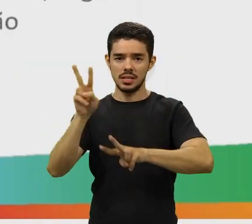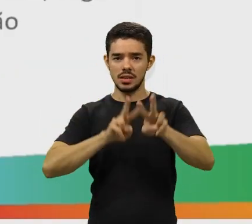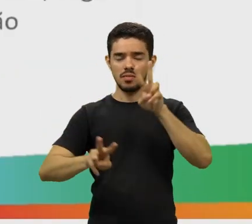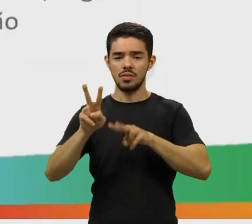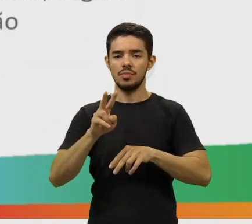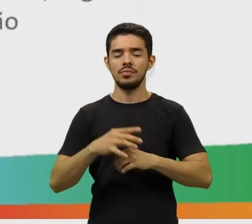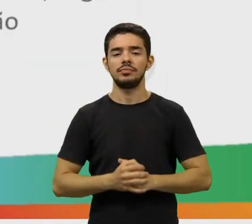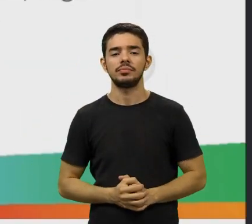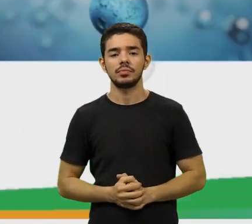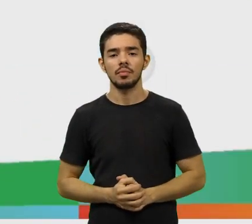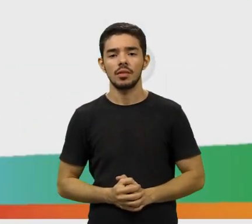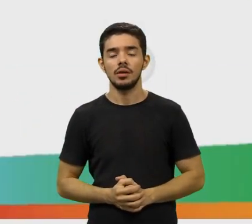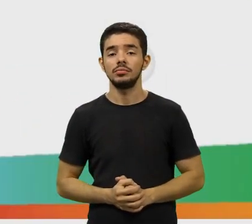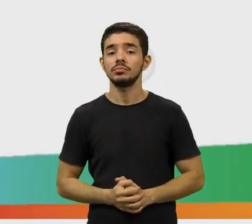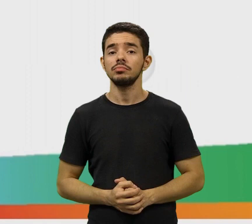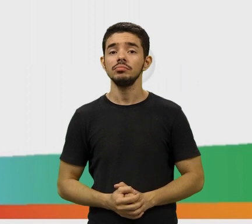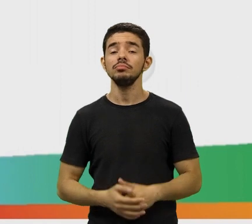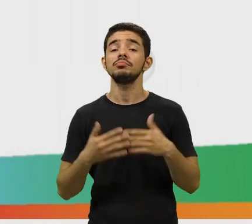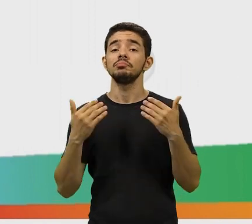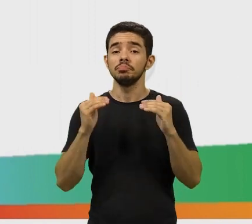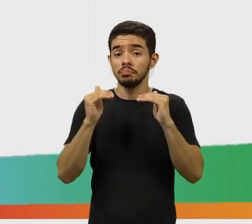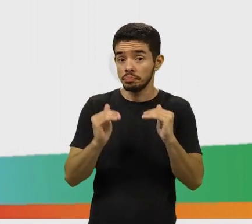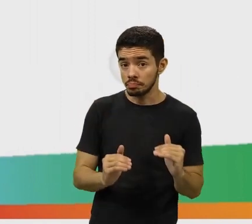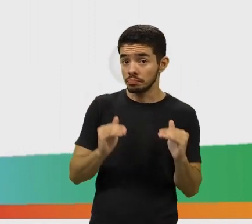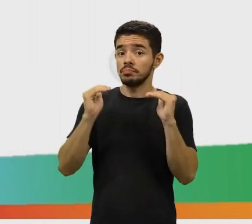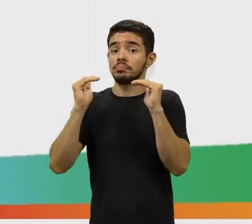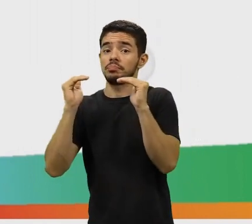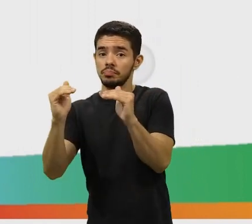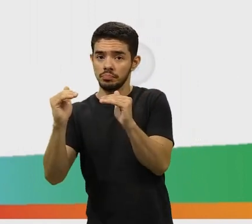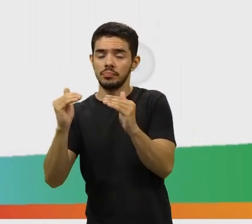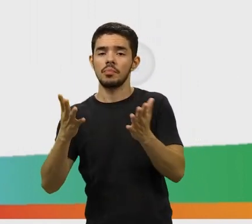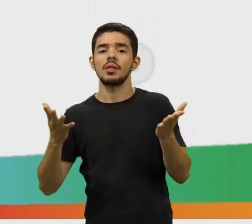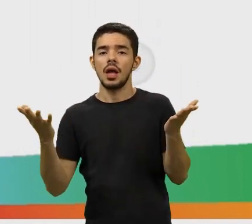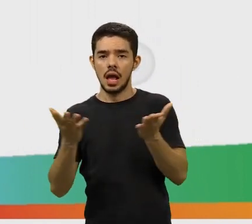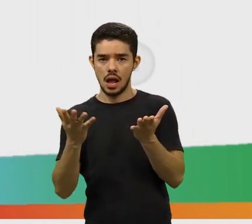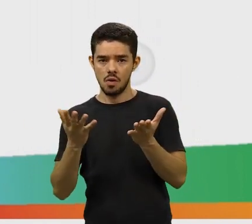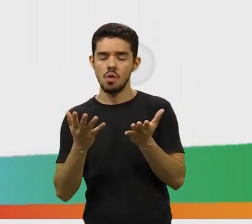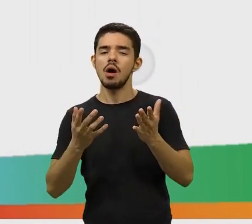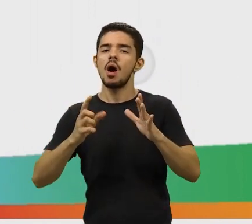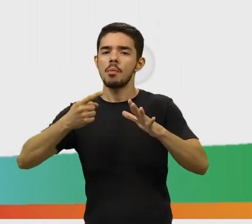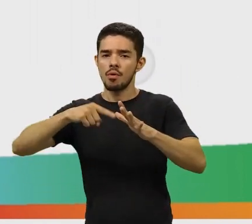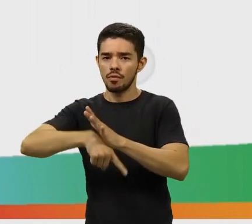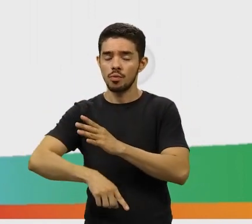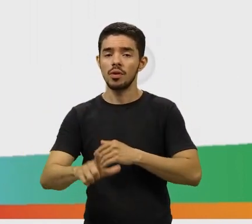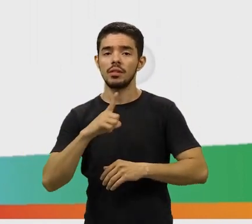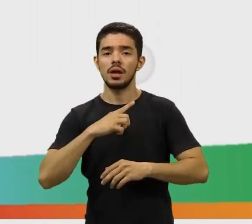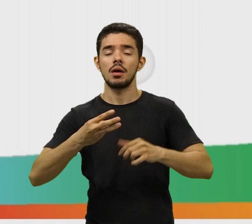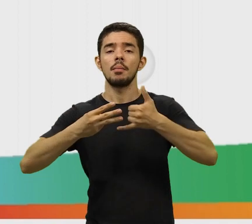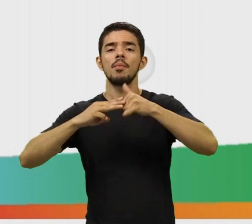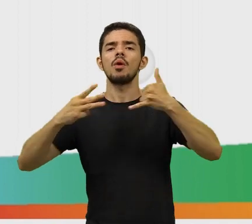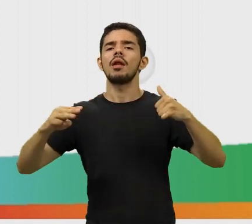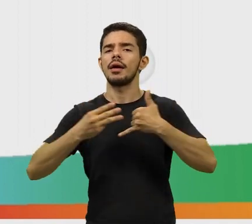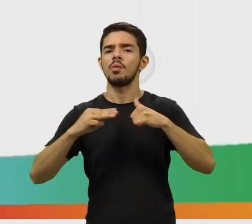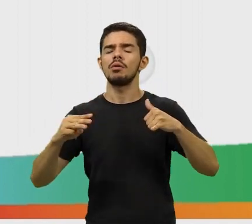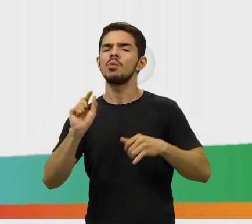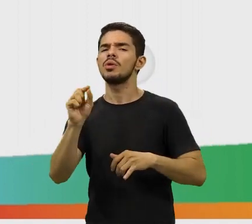nós temos conhecimento. Subindo um pouco mais de nível, passando ao nível mais complexo, nós temos as